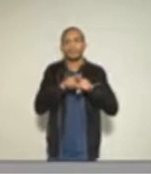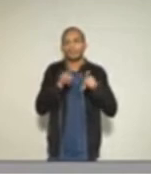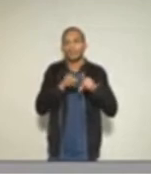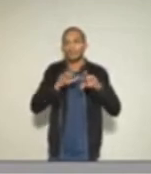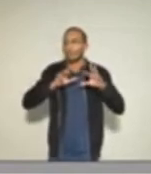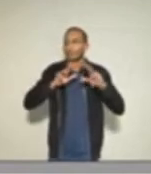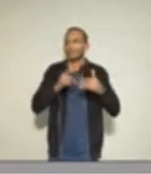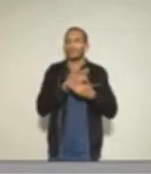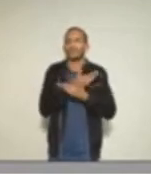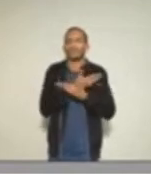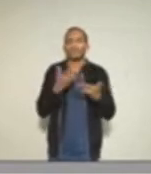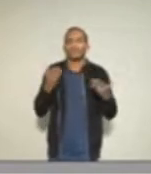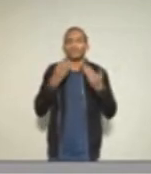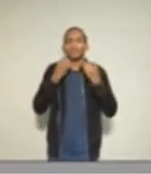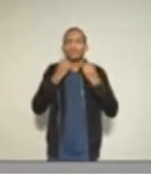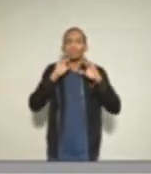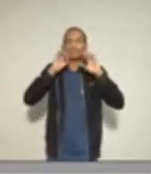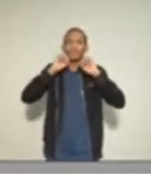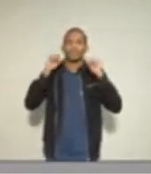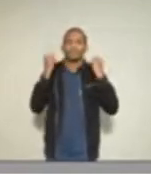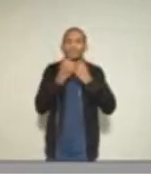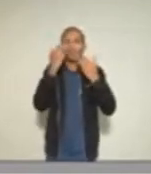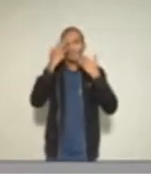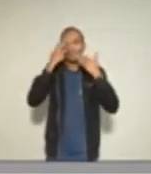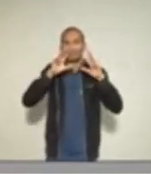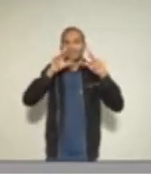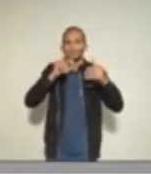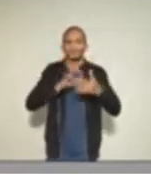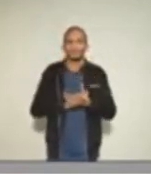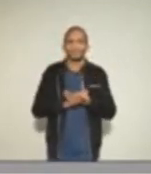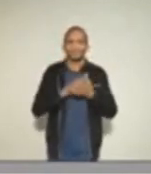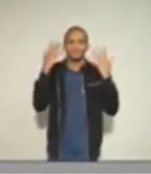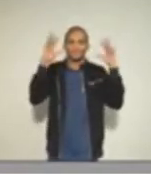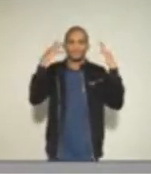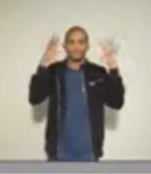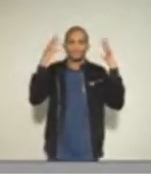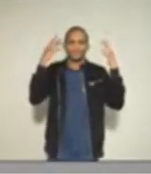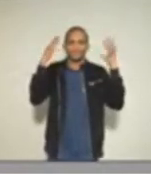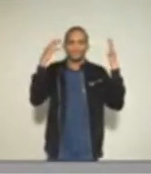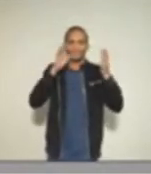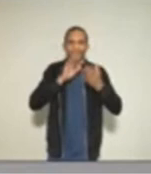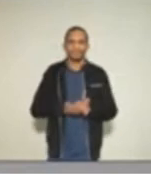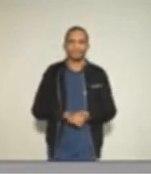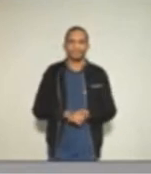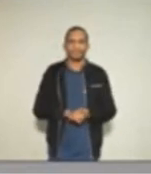Tenho todos um bom seminário. Muito obrigado a todos.